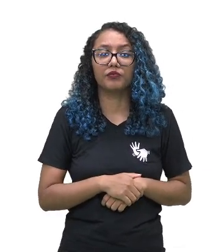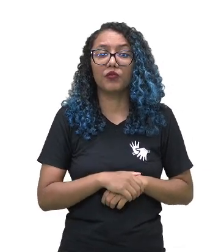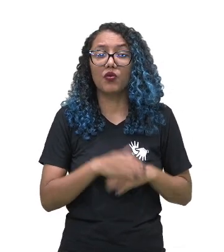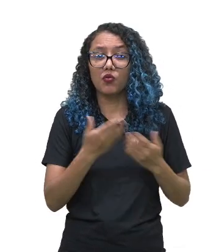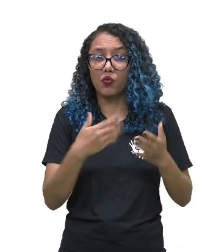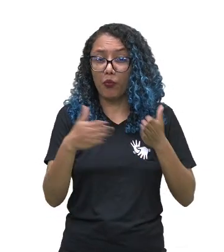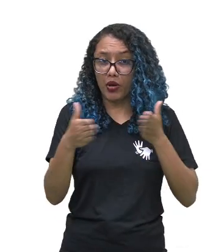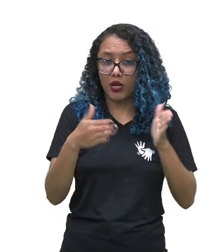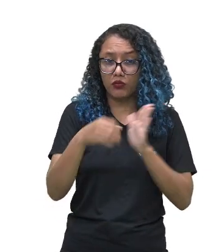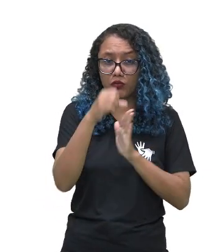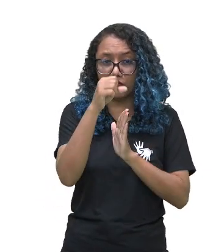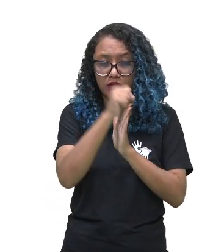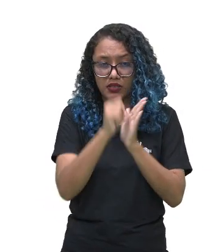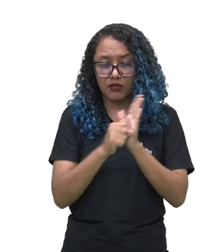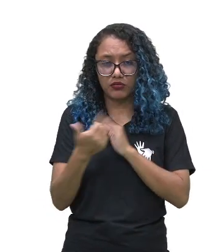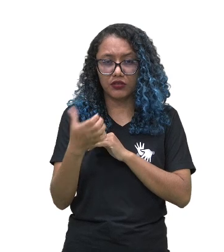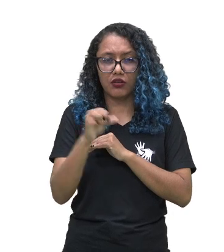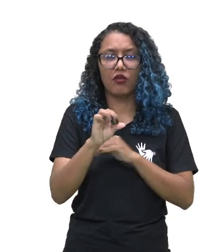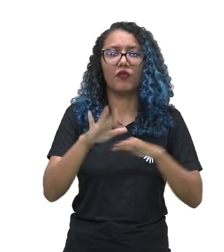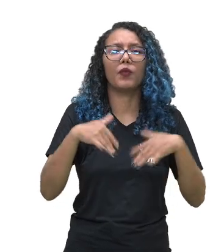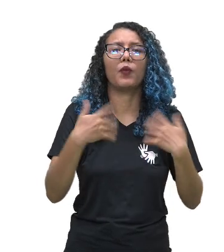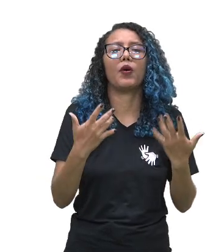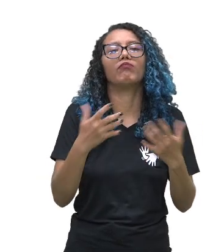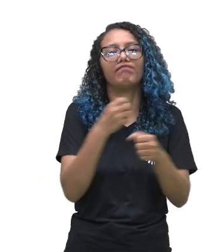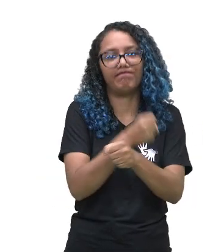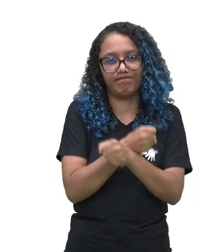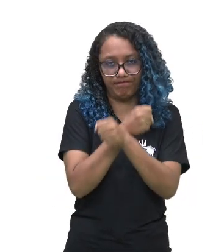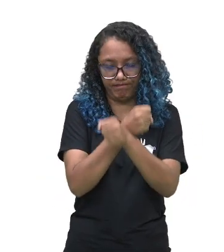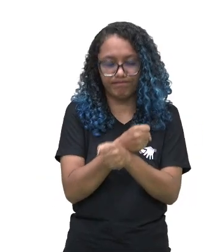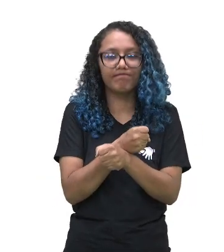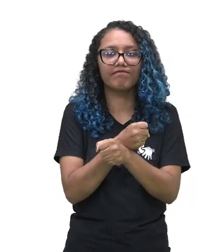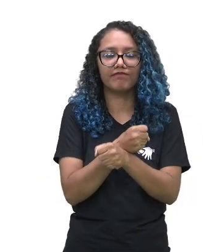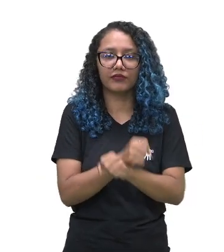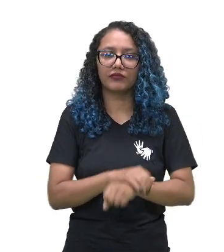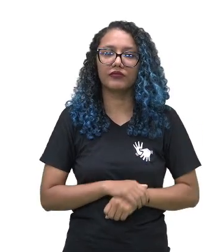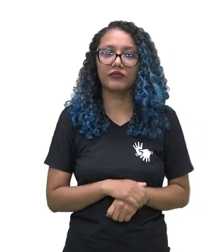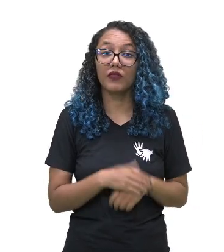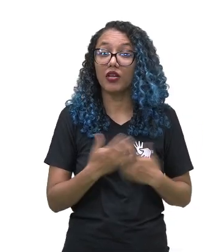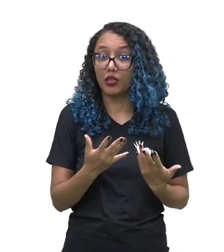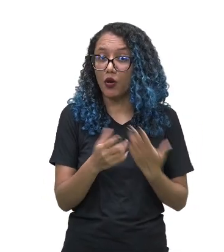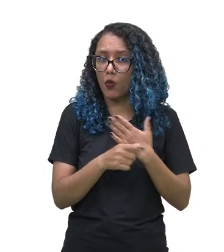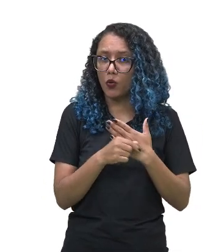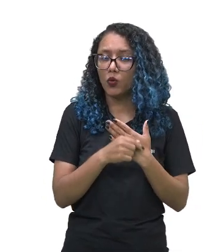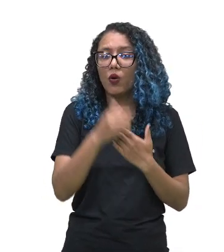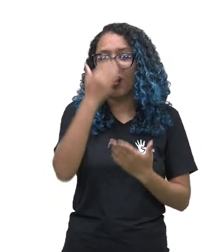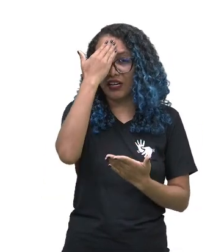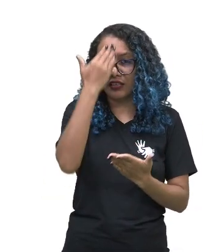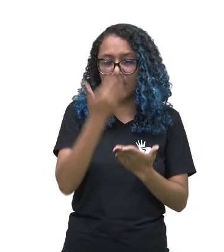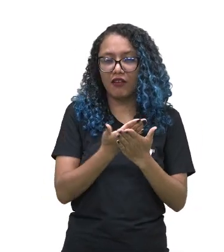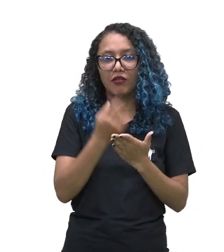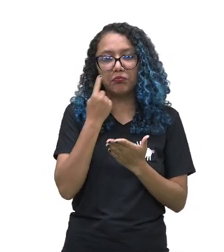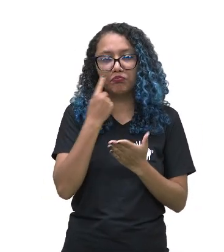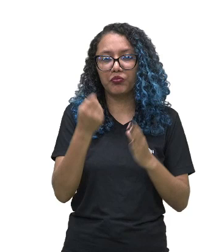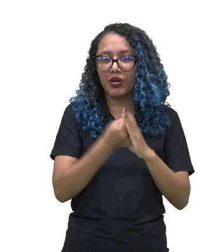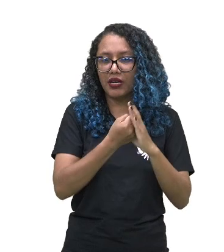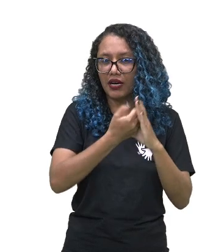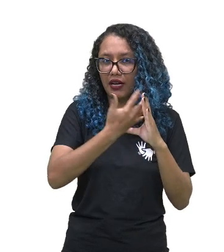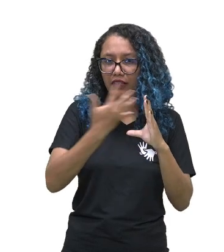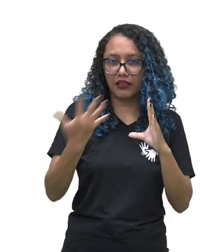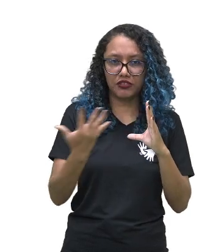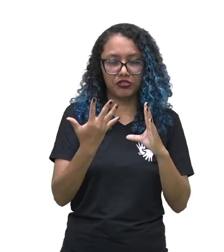escravidão. Para Caio Prado Júnior, esta é uma marca que estava